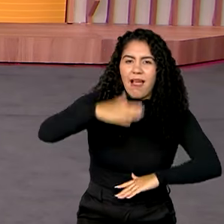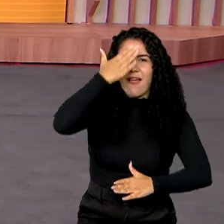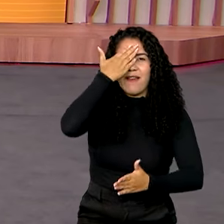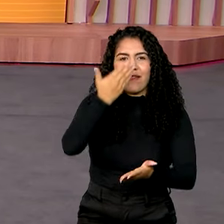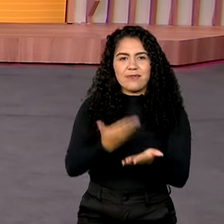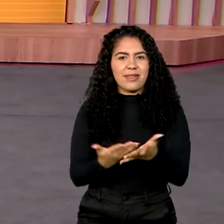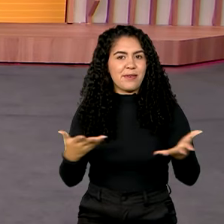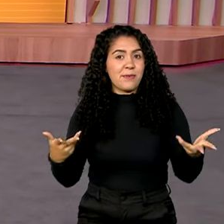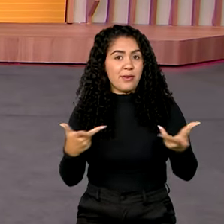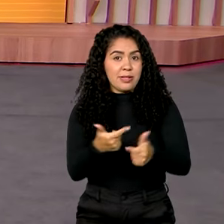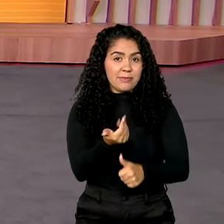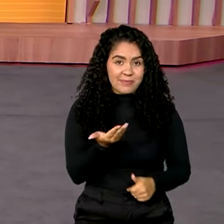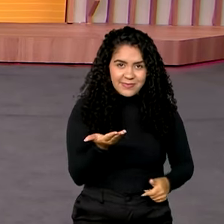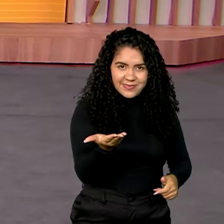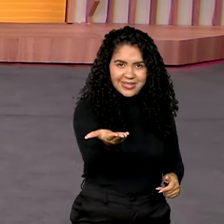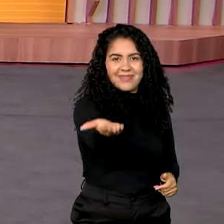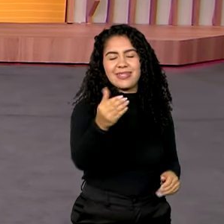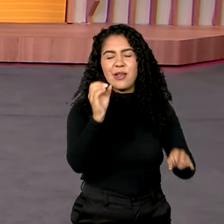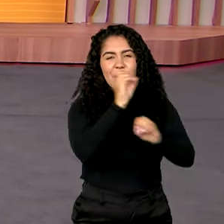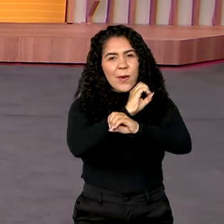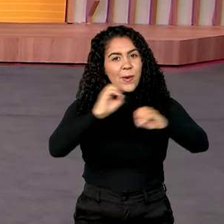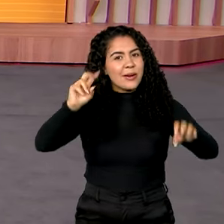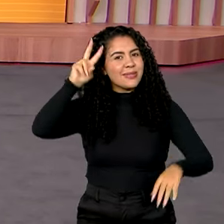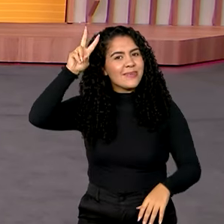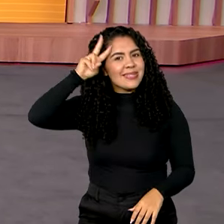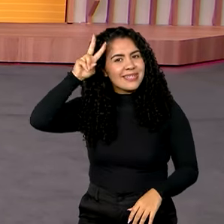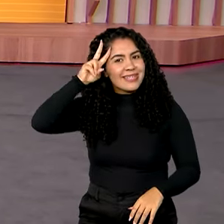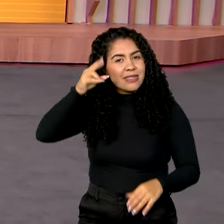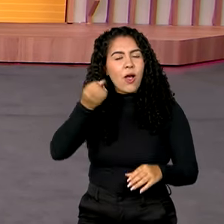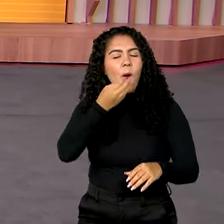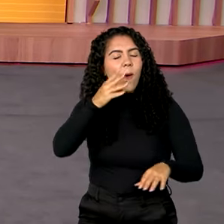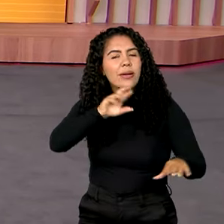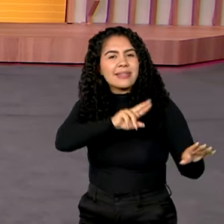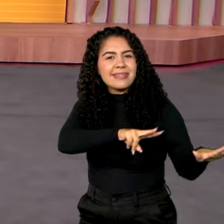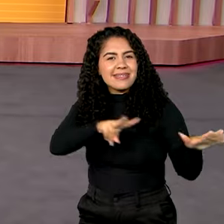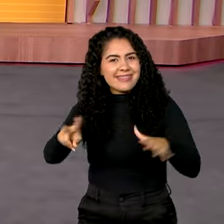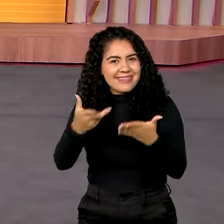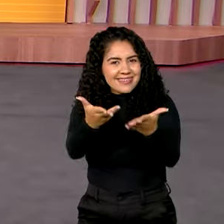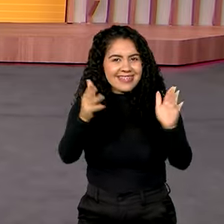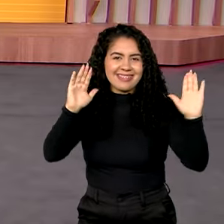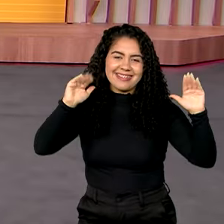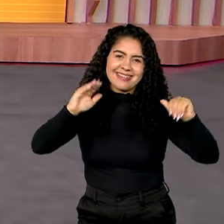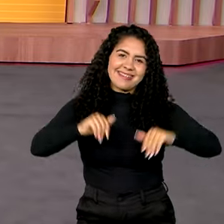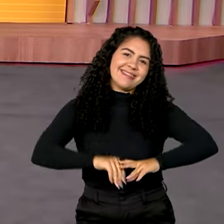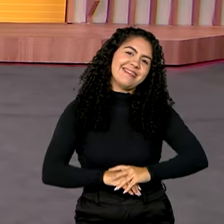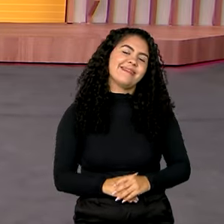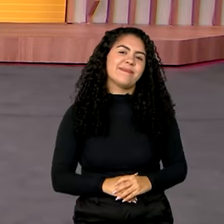qualidade para você, cidadão. Uma ótima segunda-feira, boa semana a todos. Tchau.